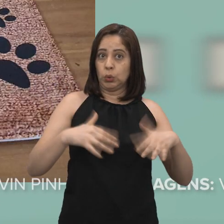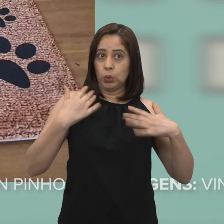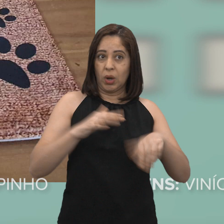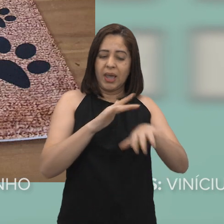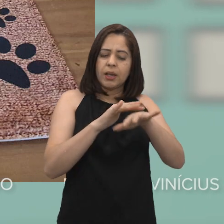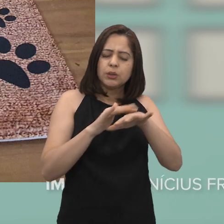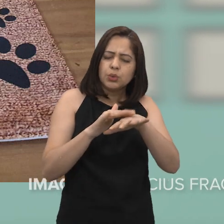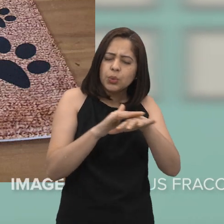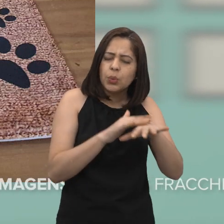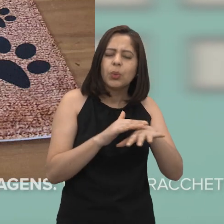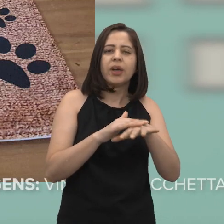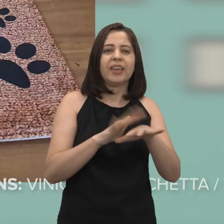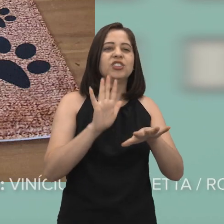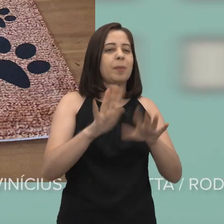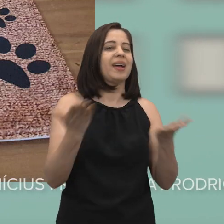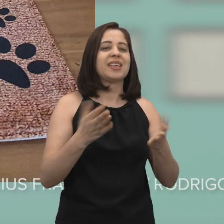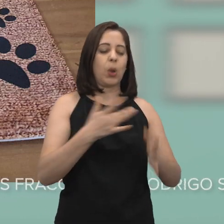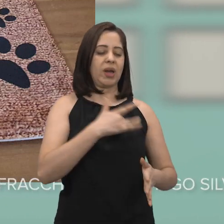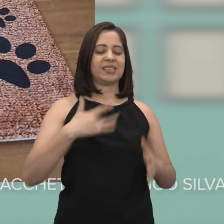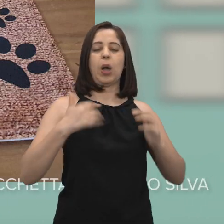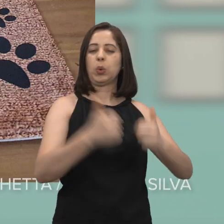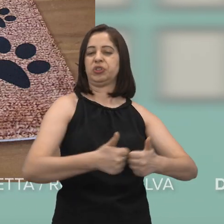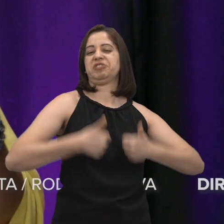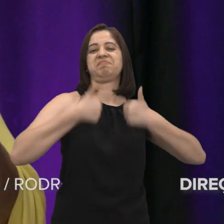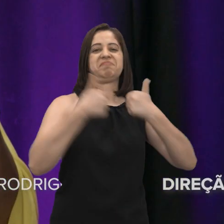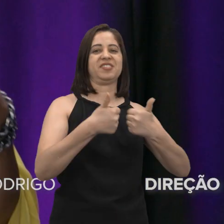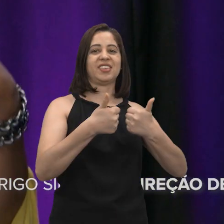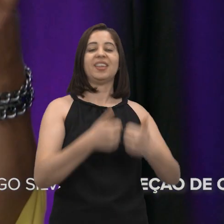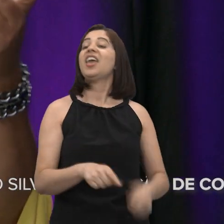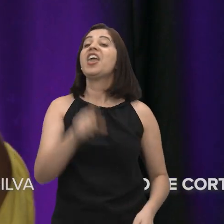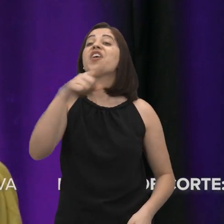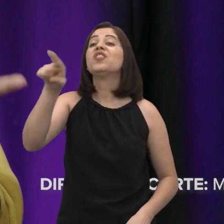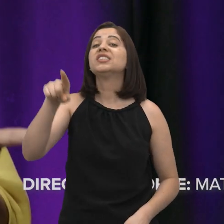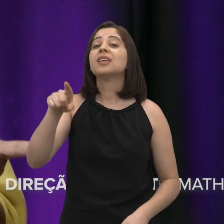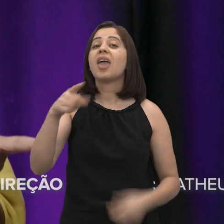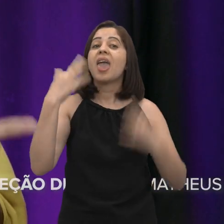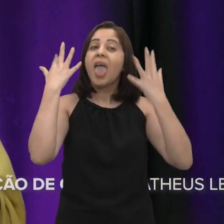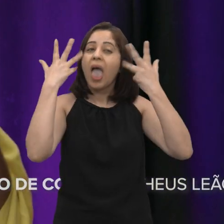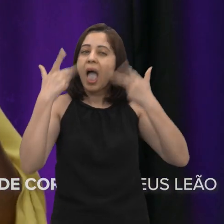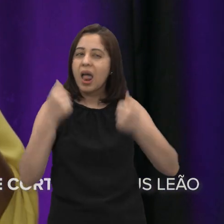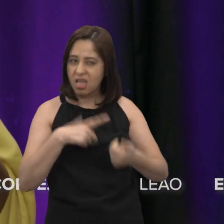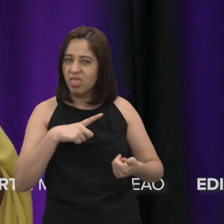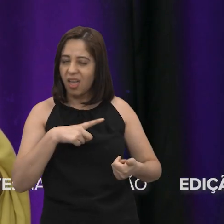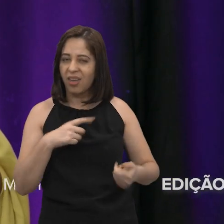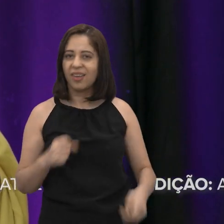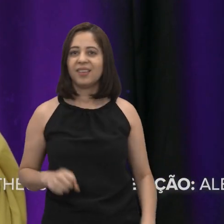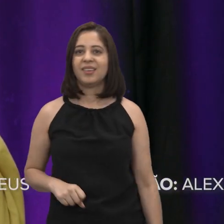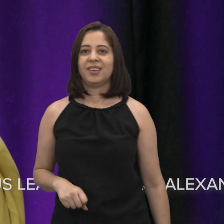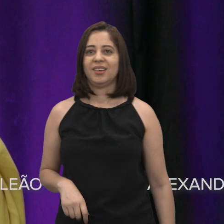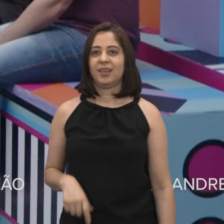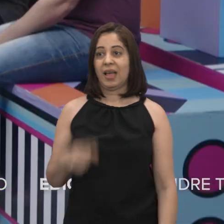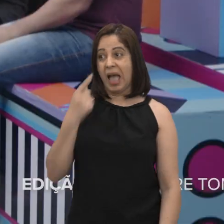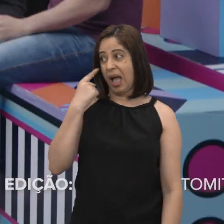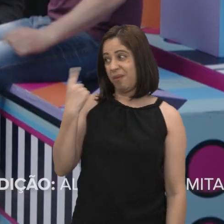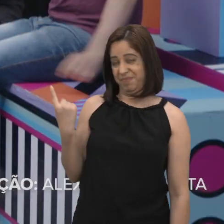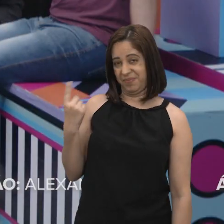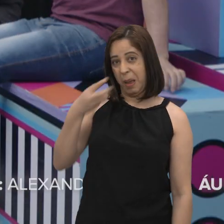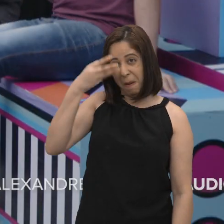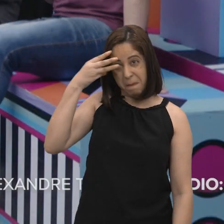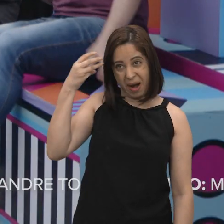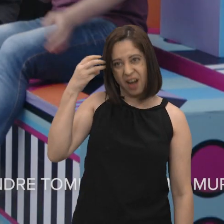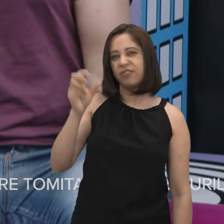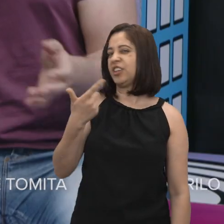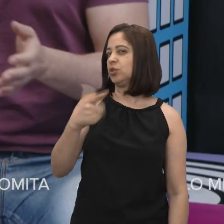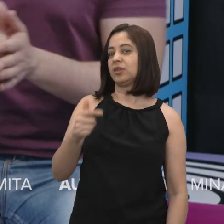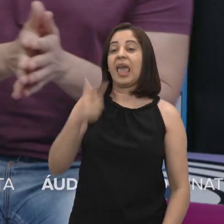Ele ficou bem doentinho, mas está ótimo, pulando. E vocês, têm animais? Agora eu estou curiosa. Marvin não, mas